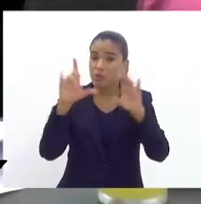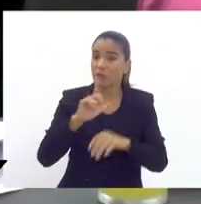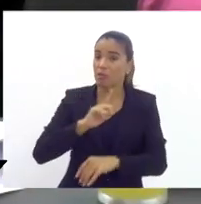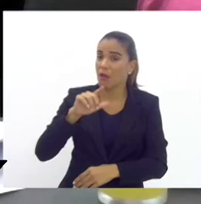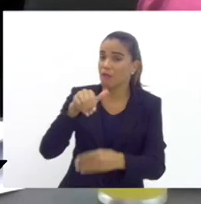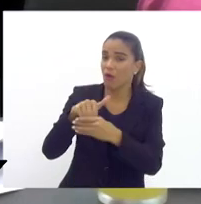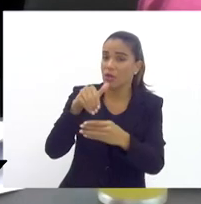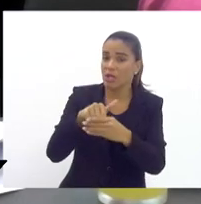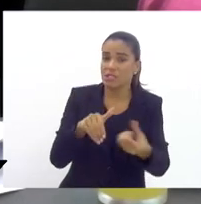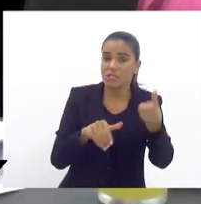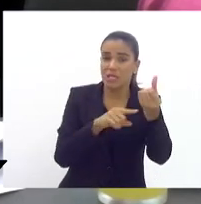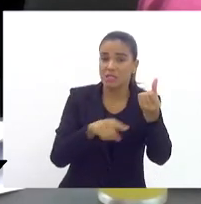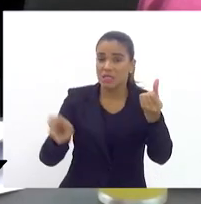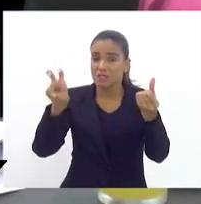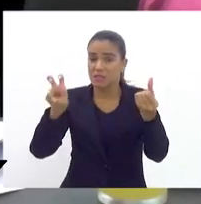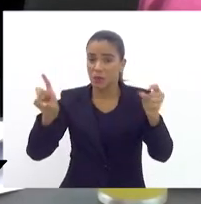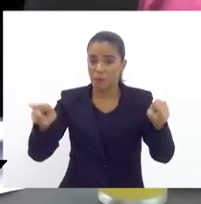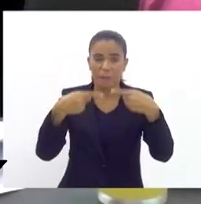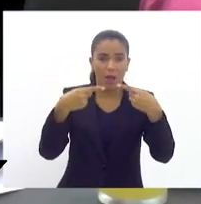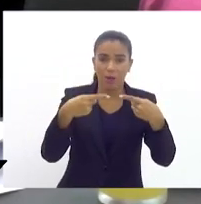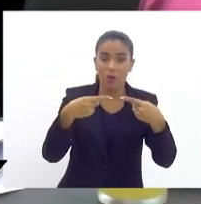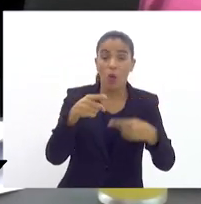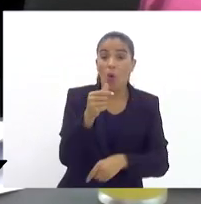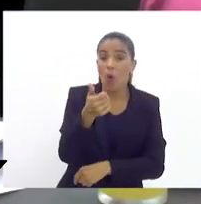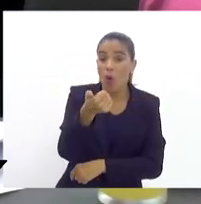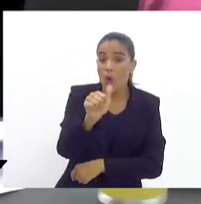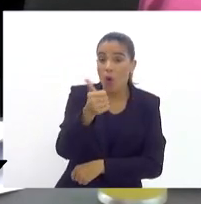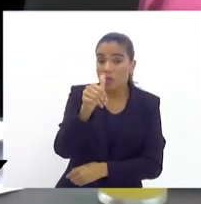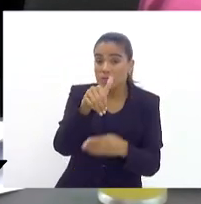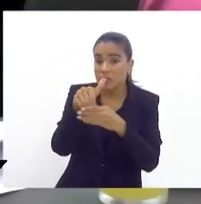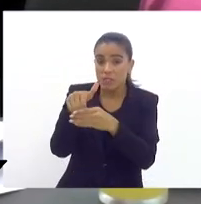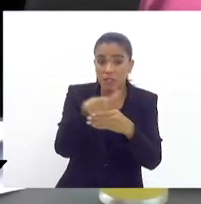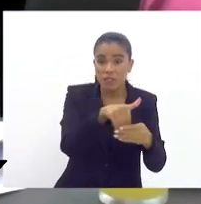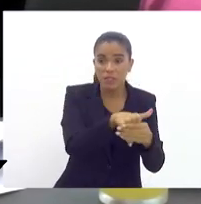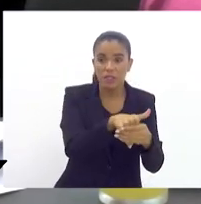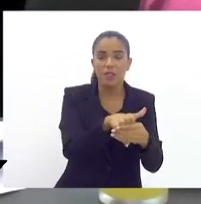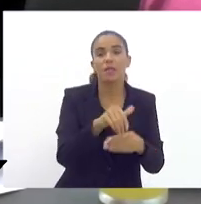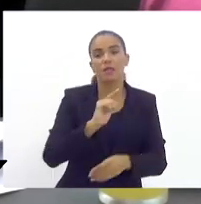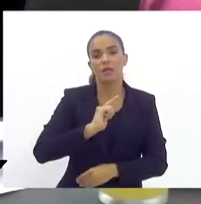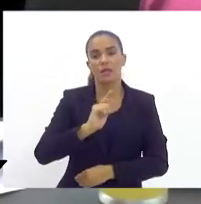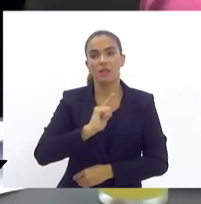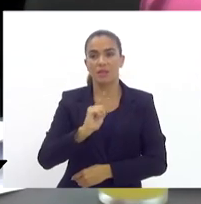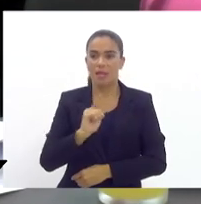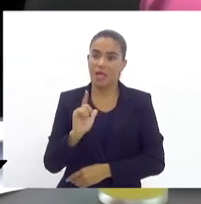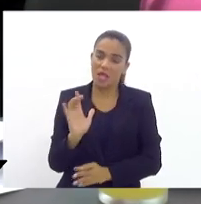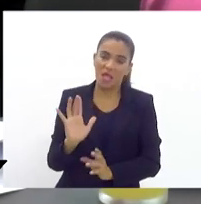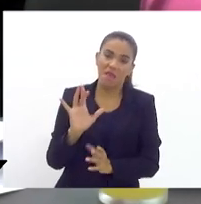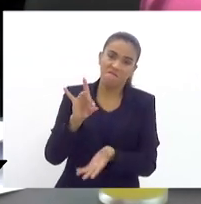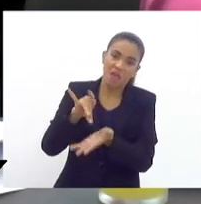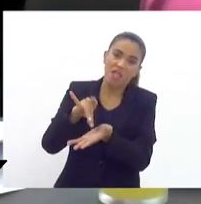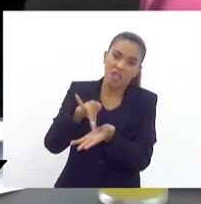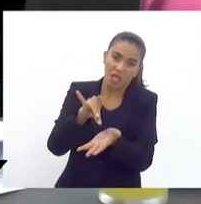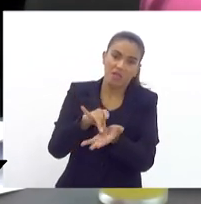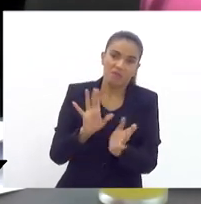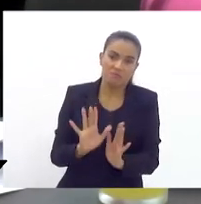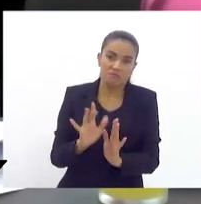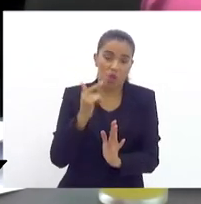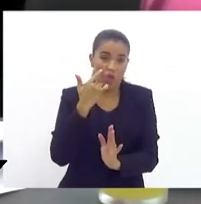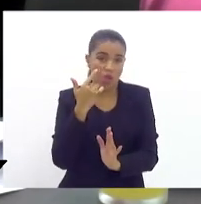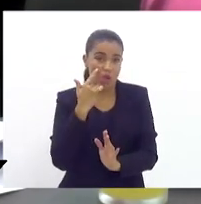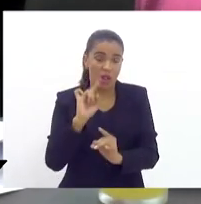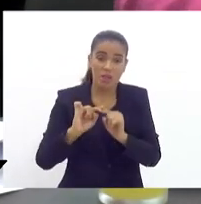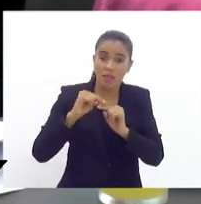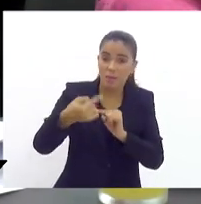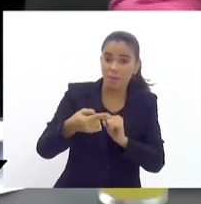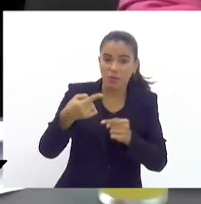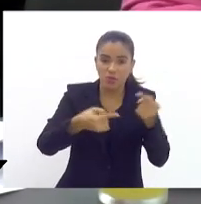que é 6-5. Os 11 votos têm as suas verdades. E simplesmente depois, numa